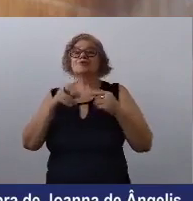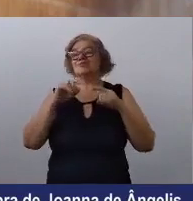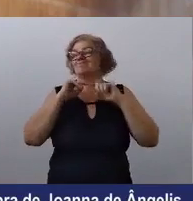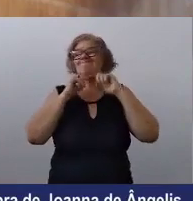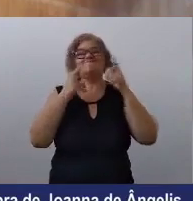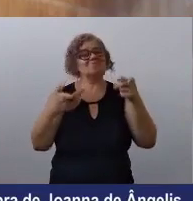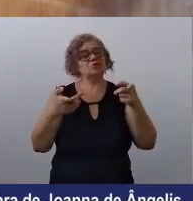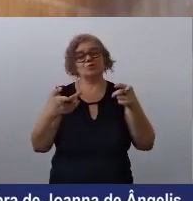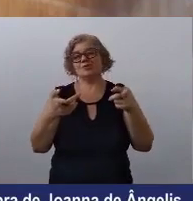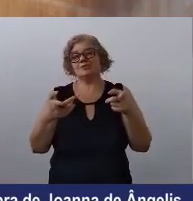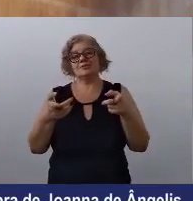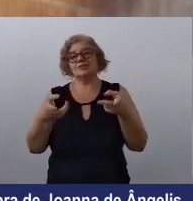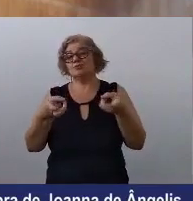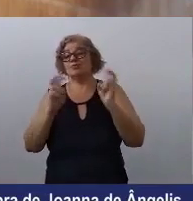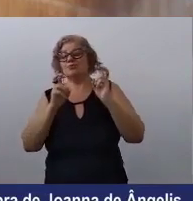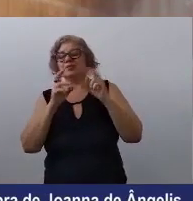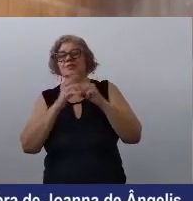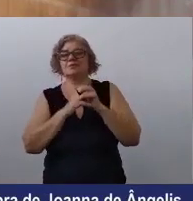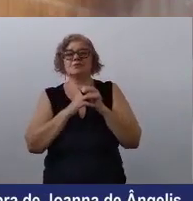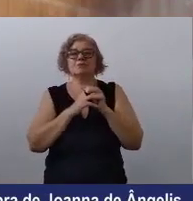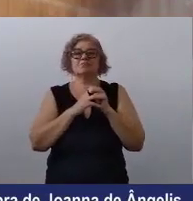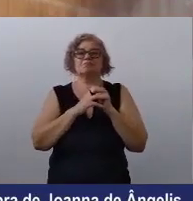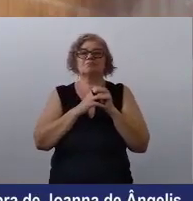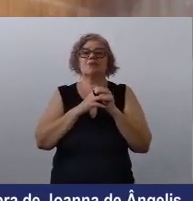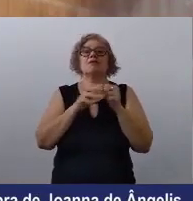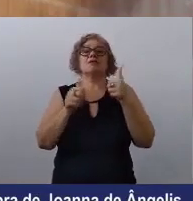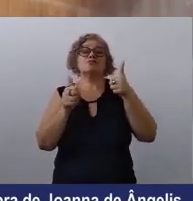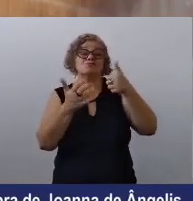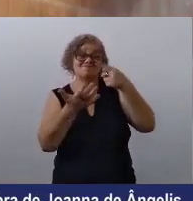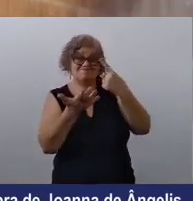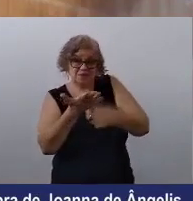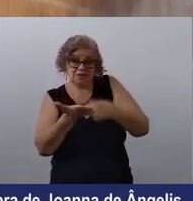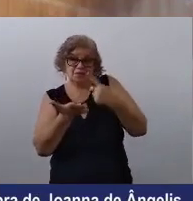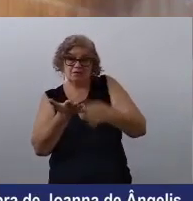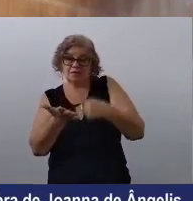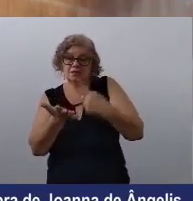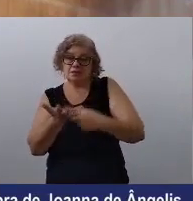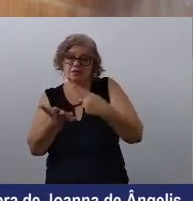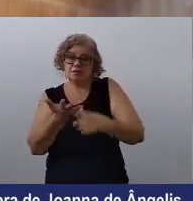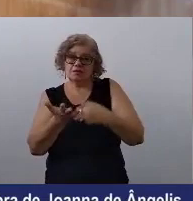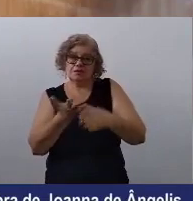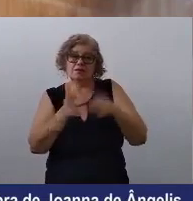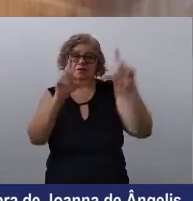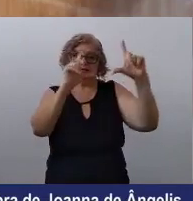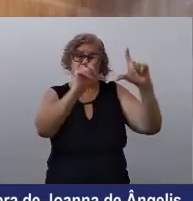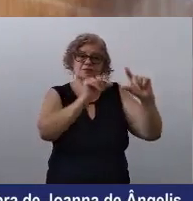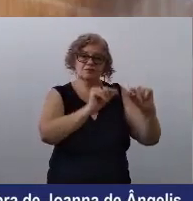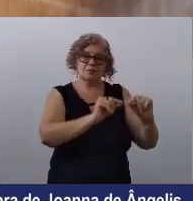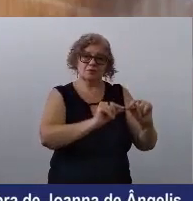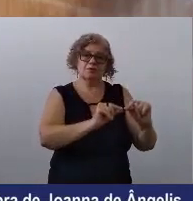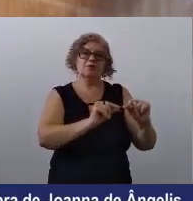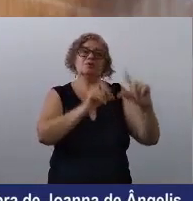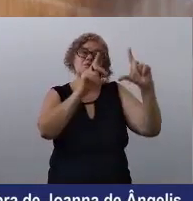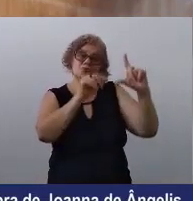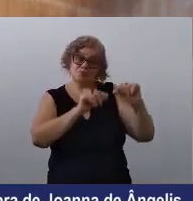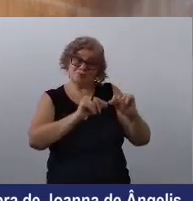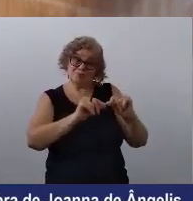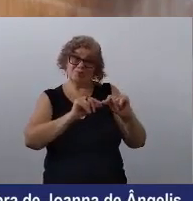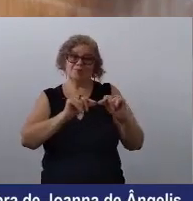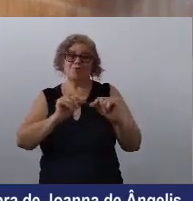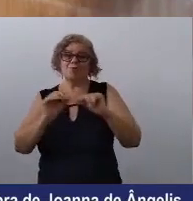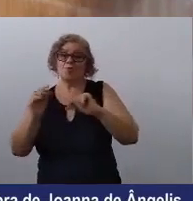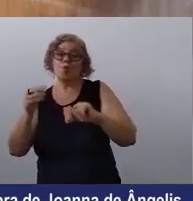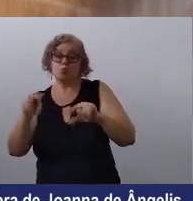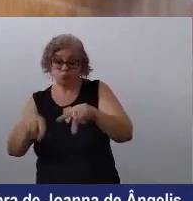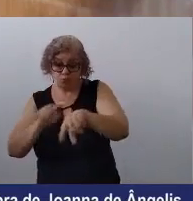perceber naturalmente, mas que dentro do compromisso que ela assumiu, ela acabou diminuindo o tempo da jornada terrena